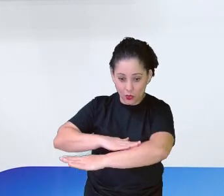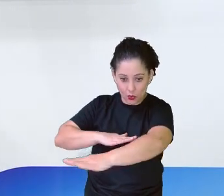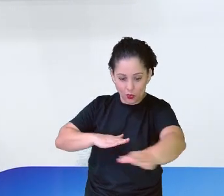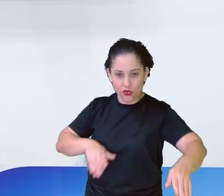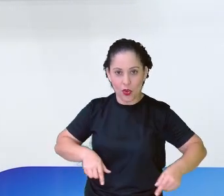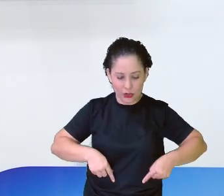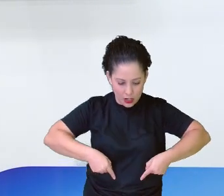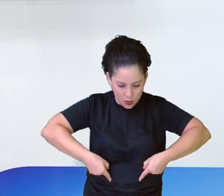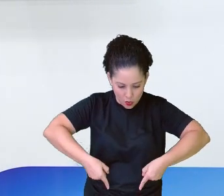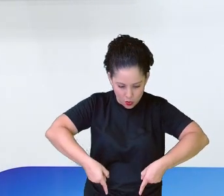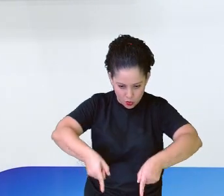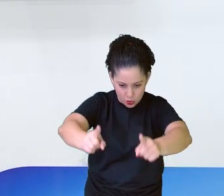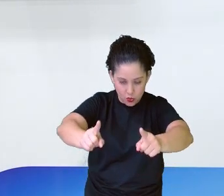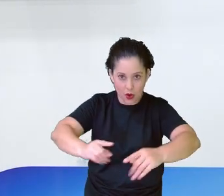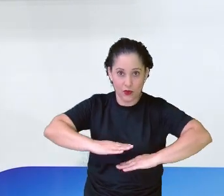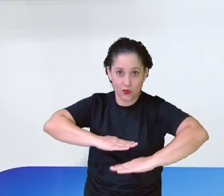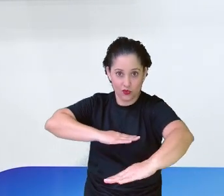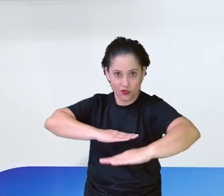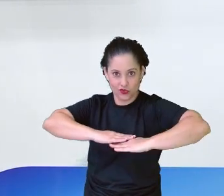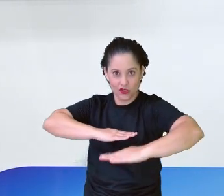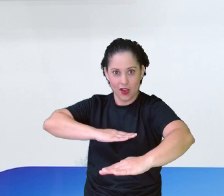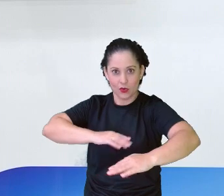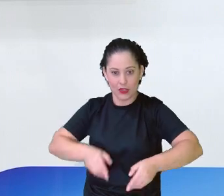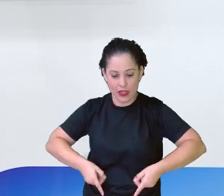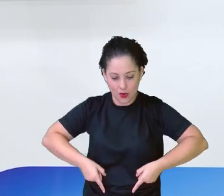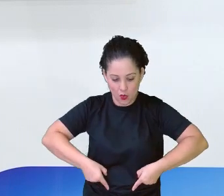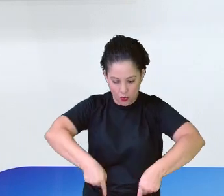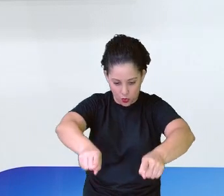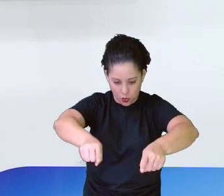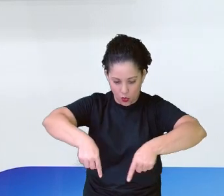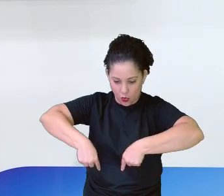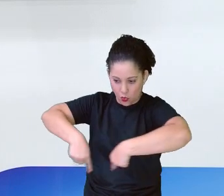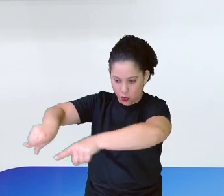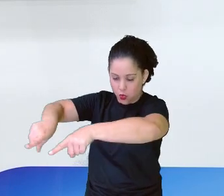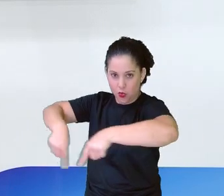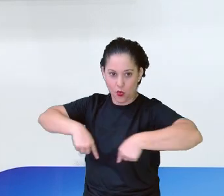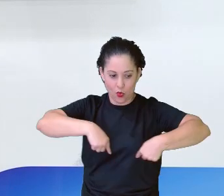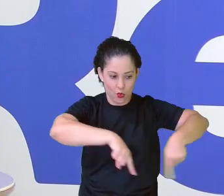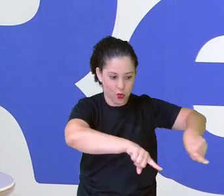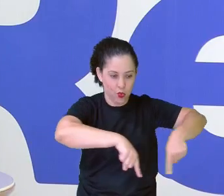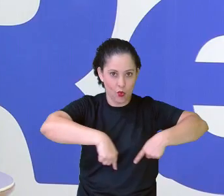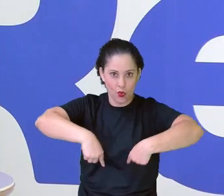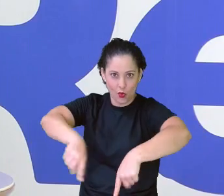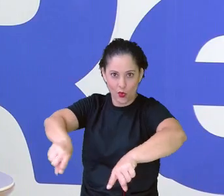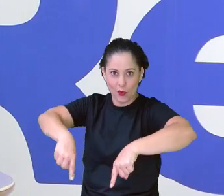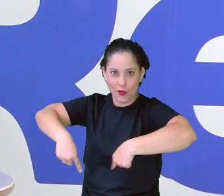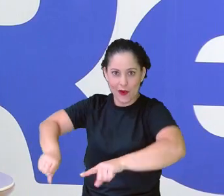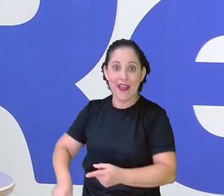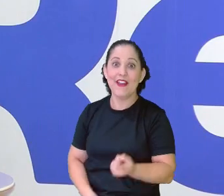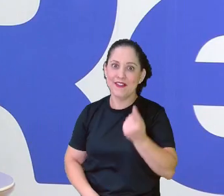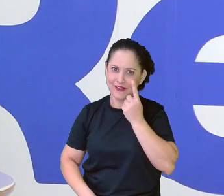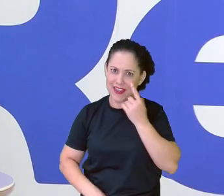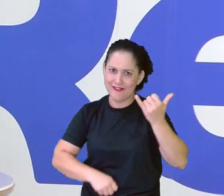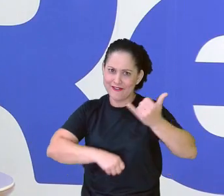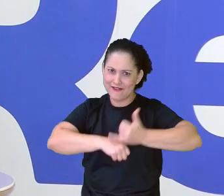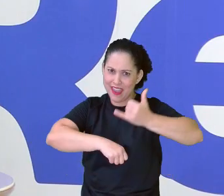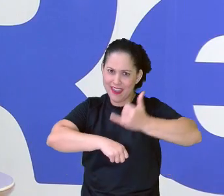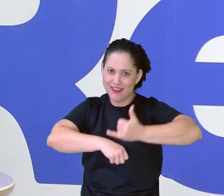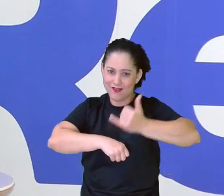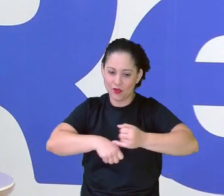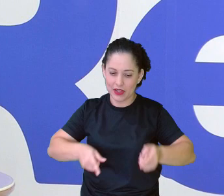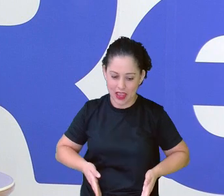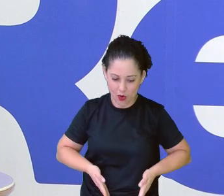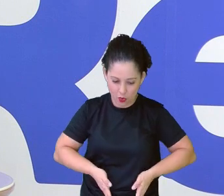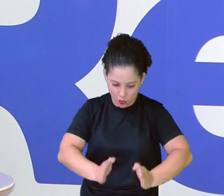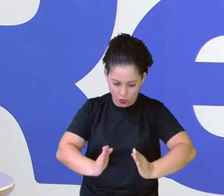cidade mesmo a gente percebe no chão a linha desses bondinhos. Por ali, pelo Recife Antigo, a gente vê os trilhos, né, ainda desse bonde,